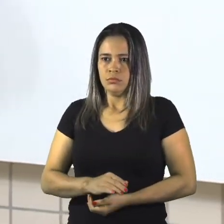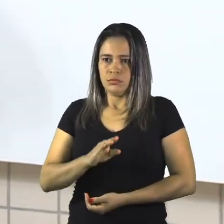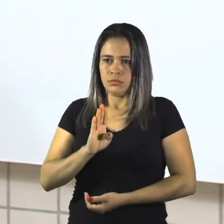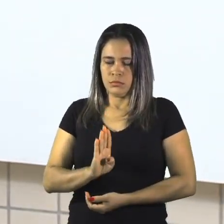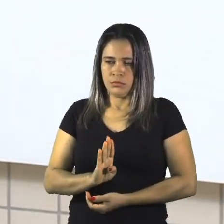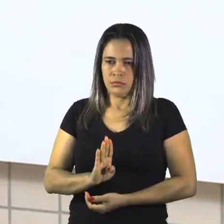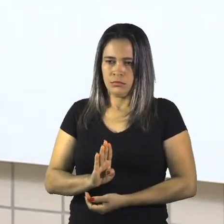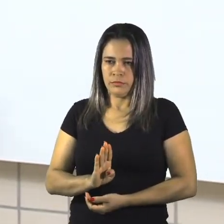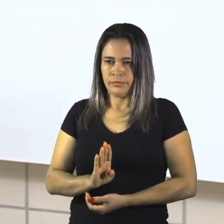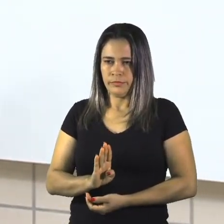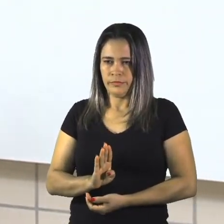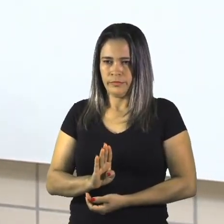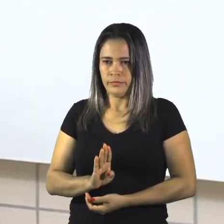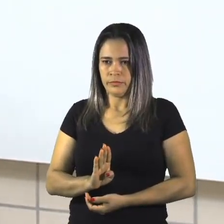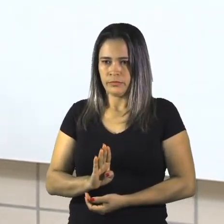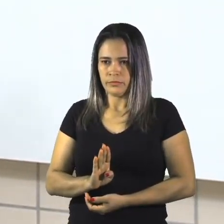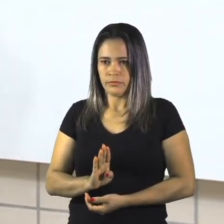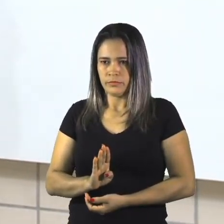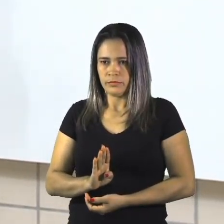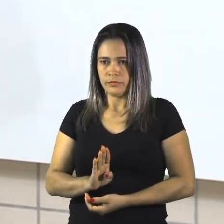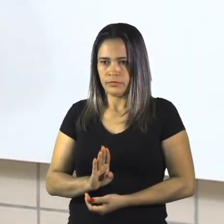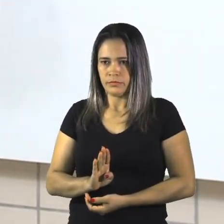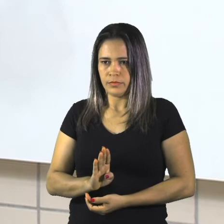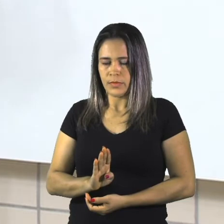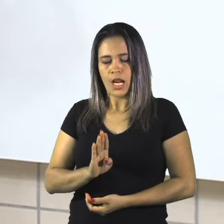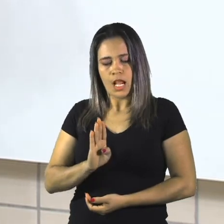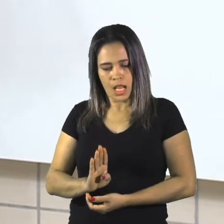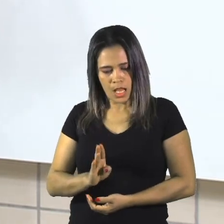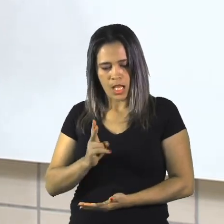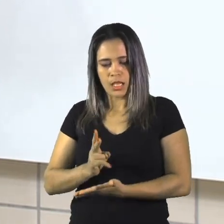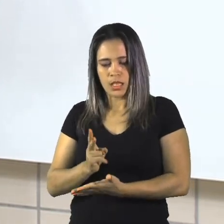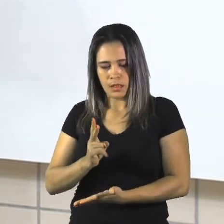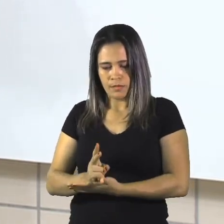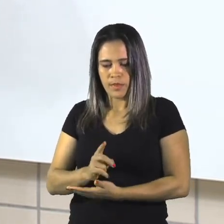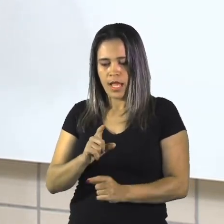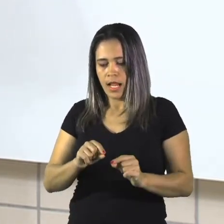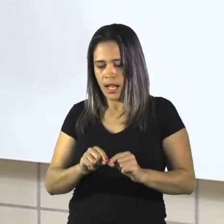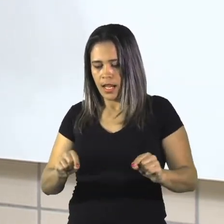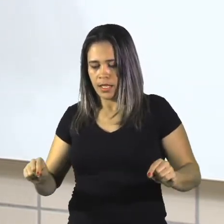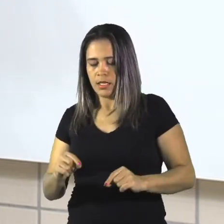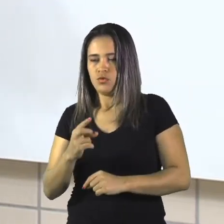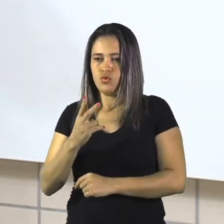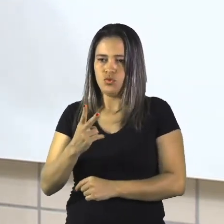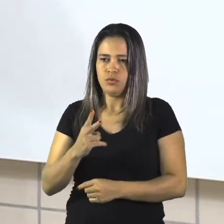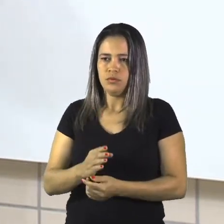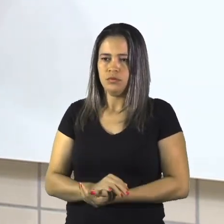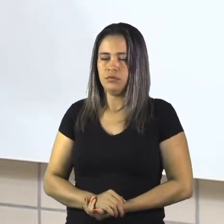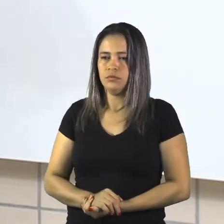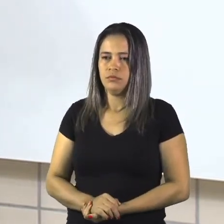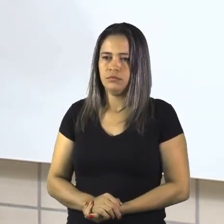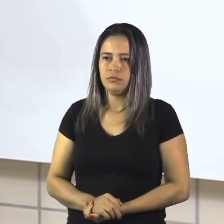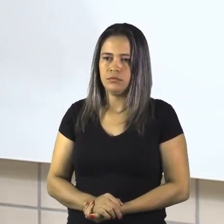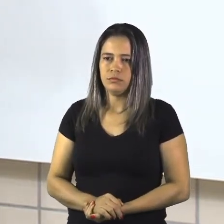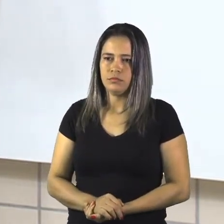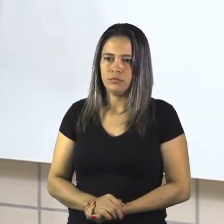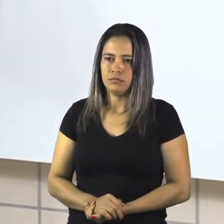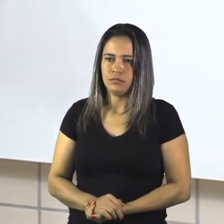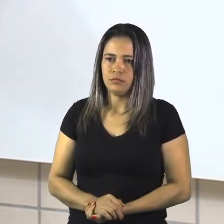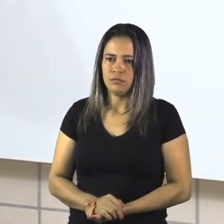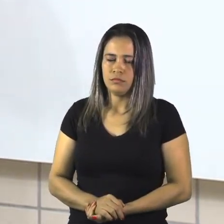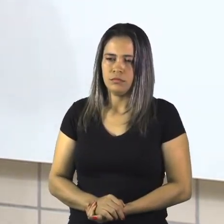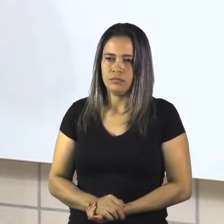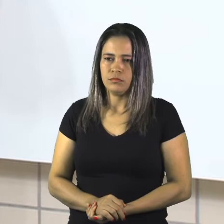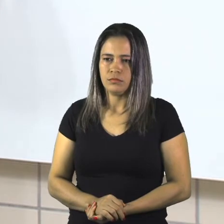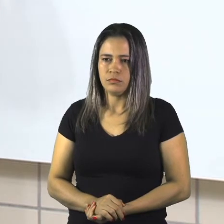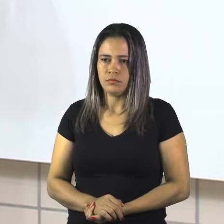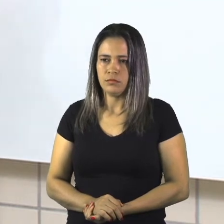B. E continua na mesma linha, na linha 2, né? Será que a gente conseguiria falar